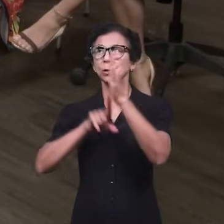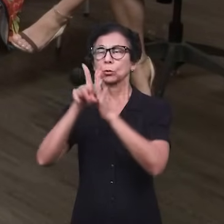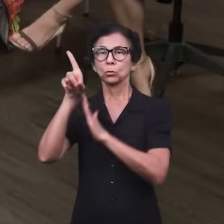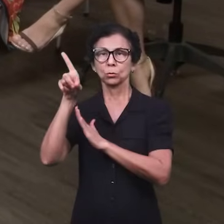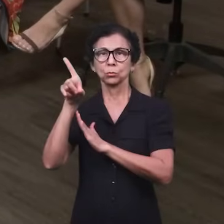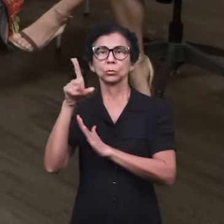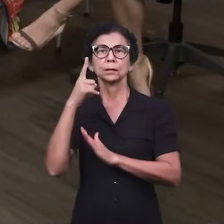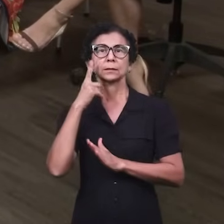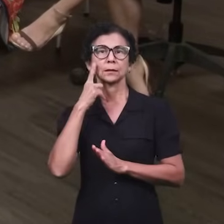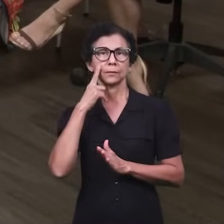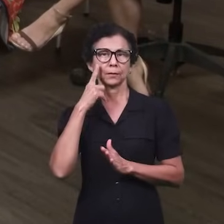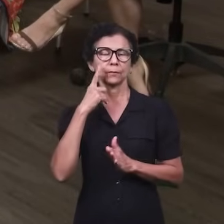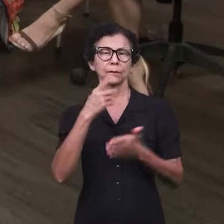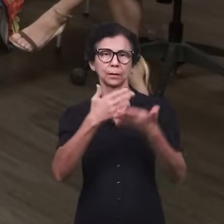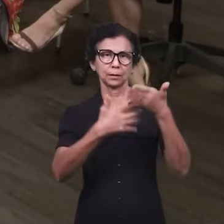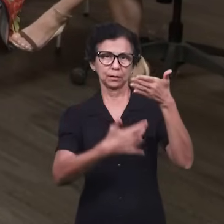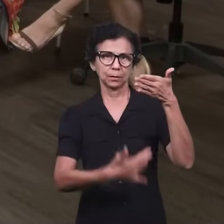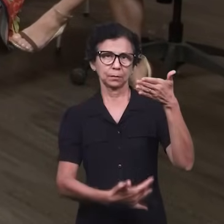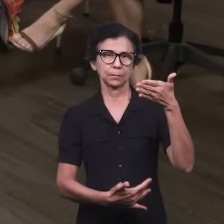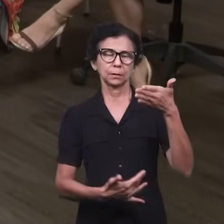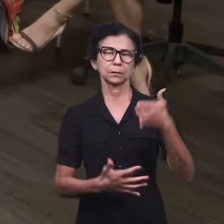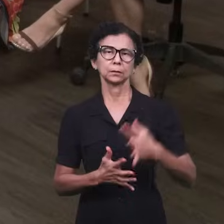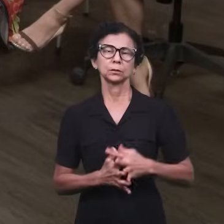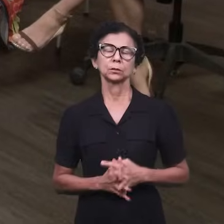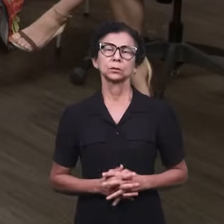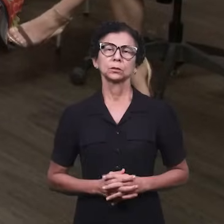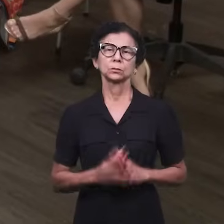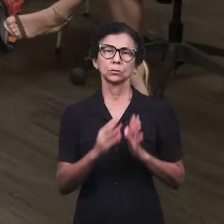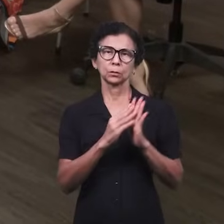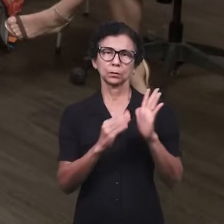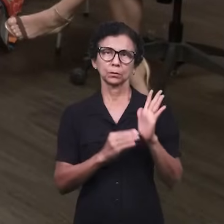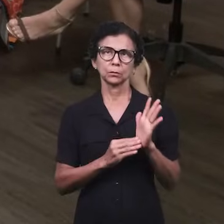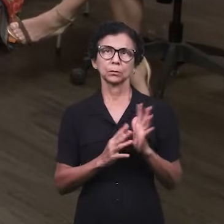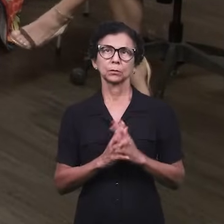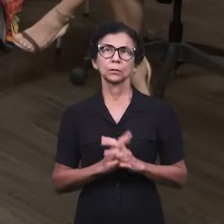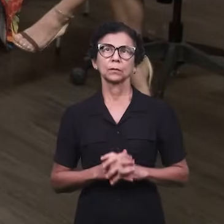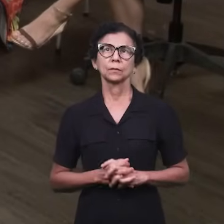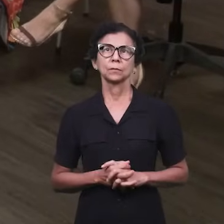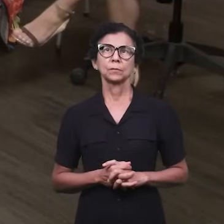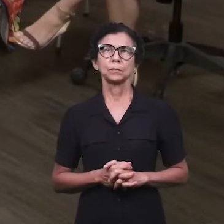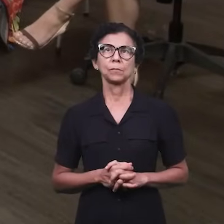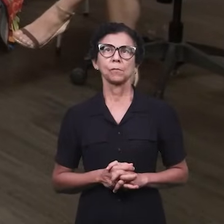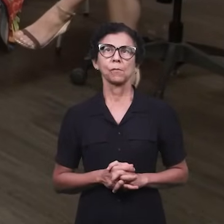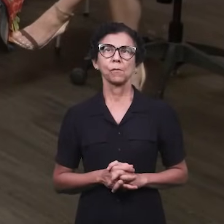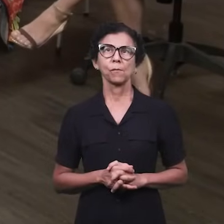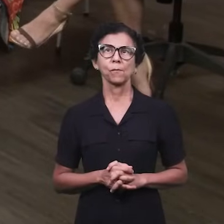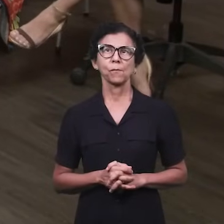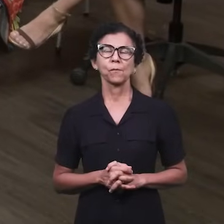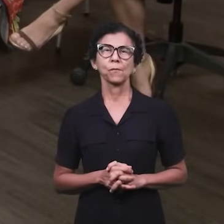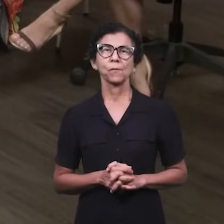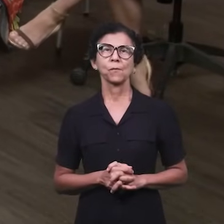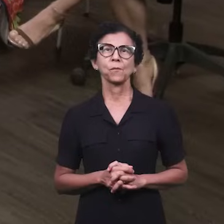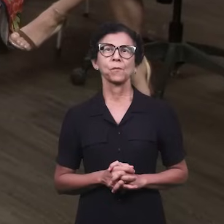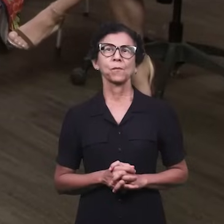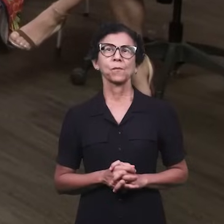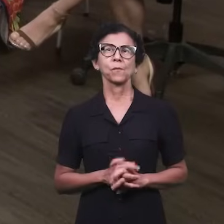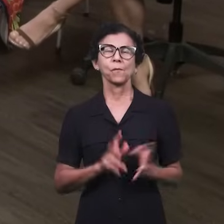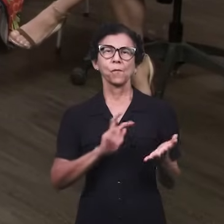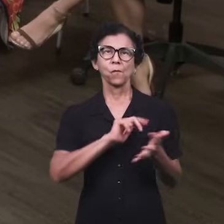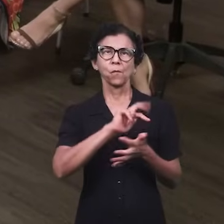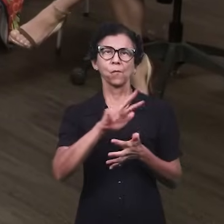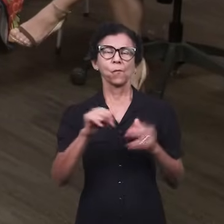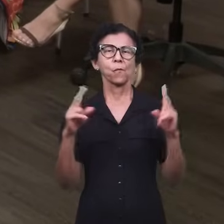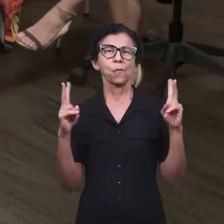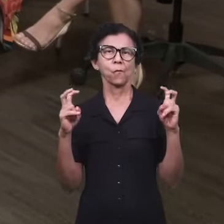aparecer vai ter também esse esse conteúdo o programa Já está completo né Temos vários temas